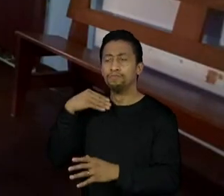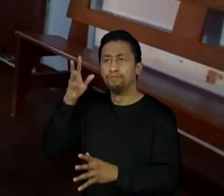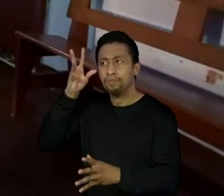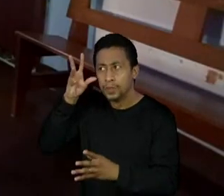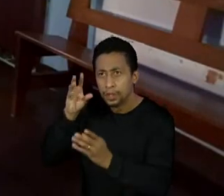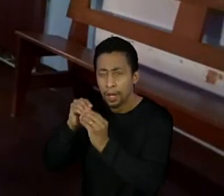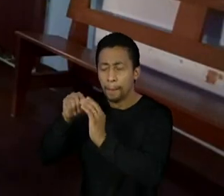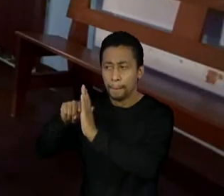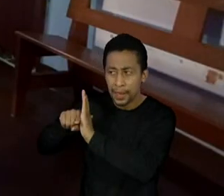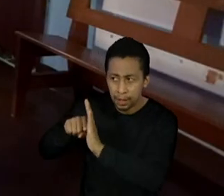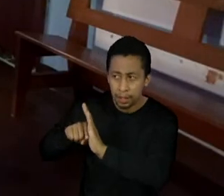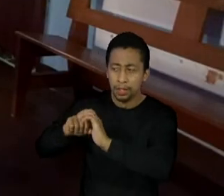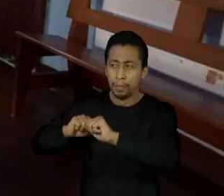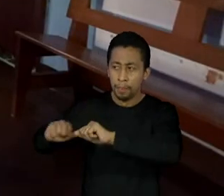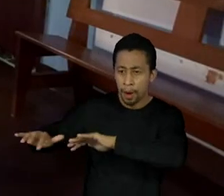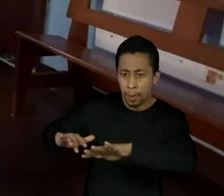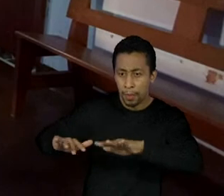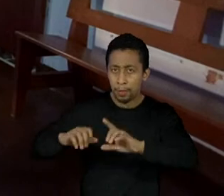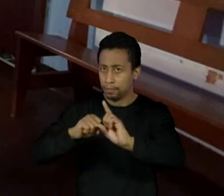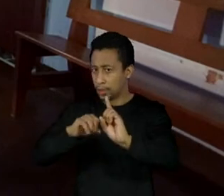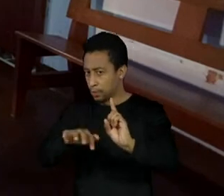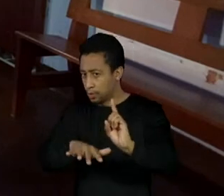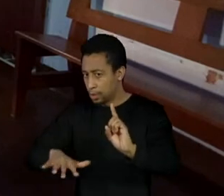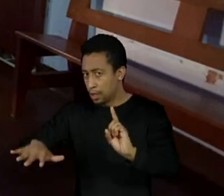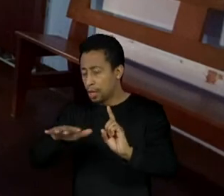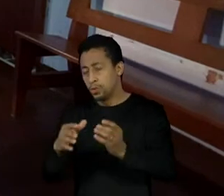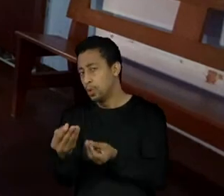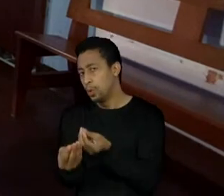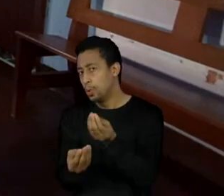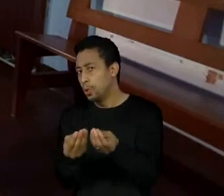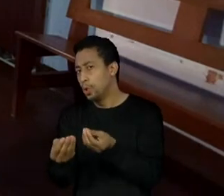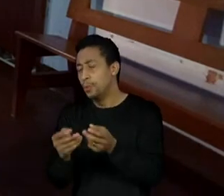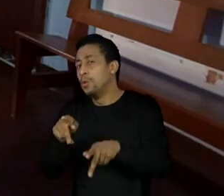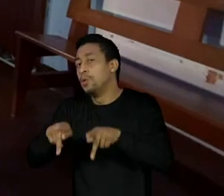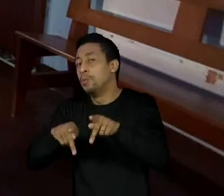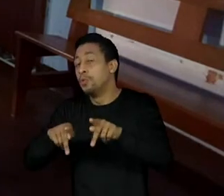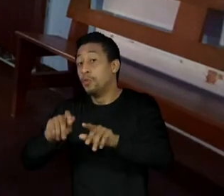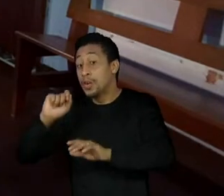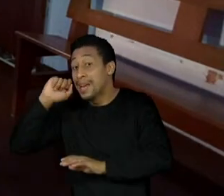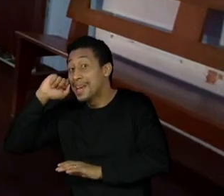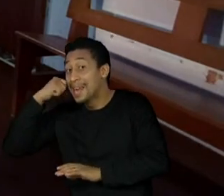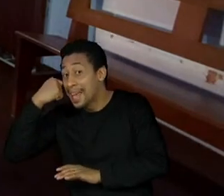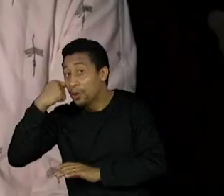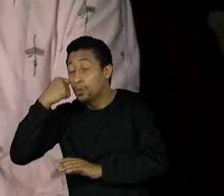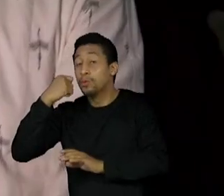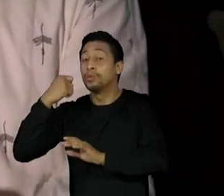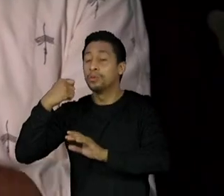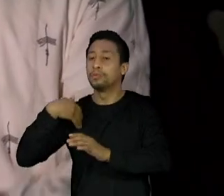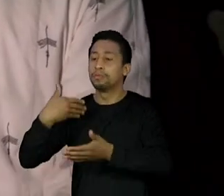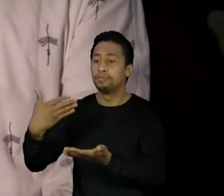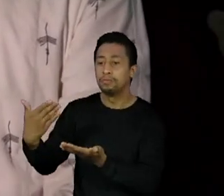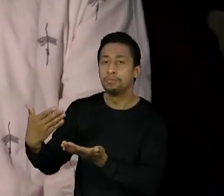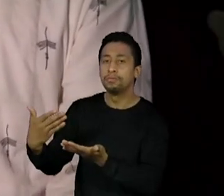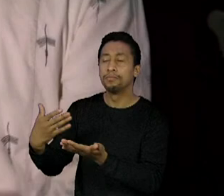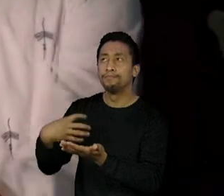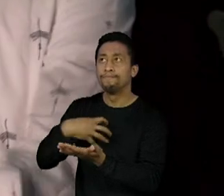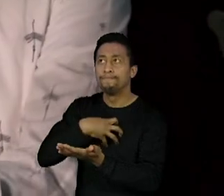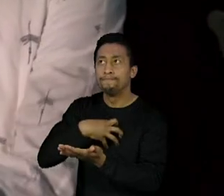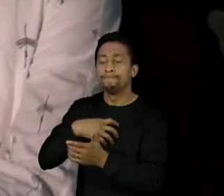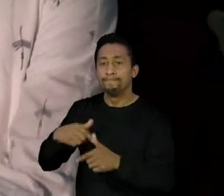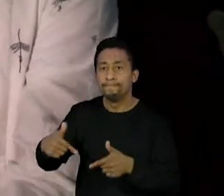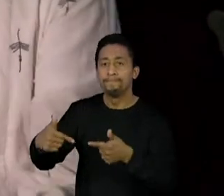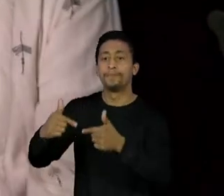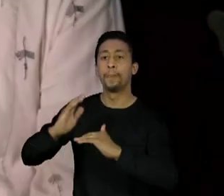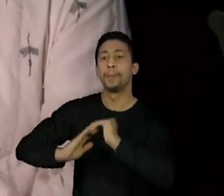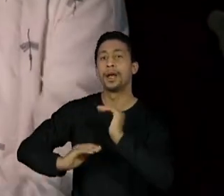pesquisas e das manifestações populares, né, a maneira como a população preta se relaciona com a